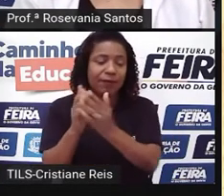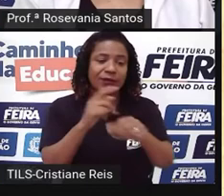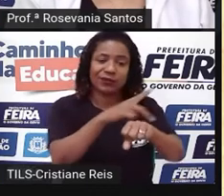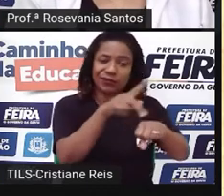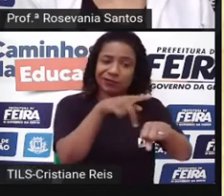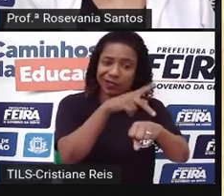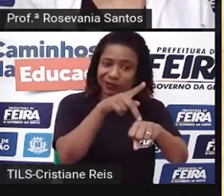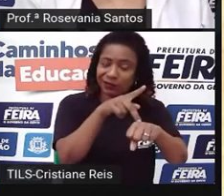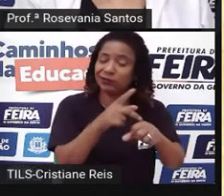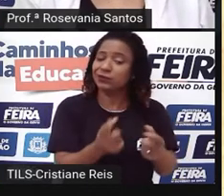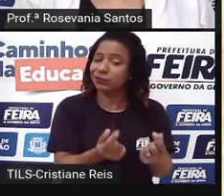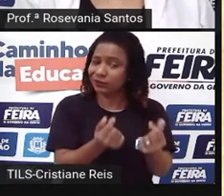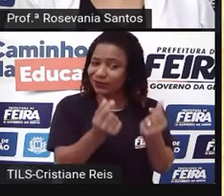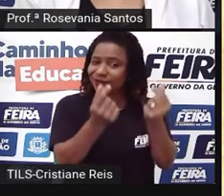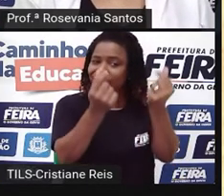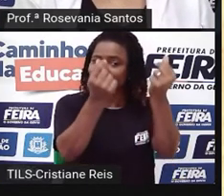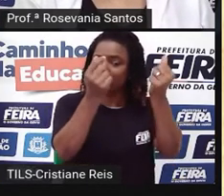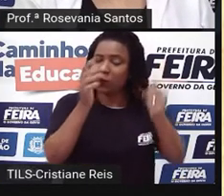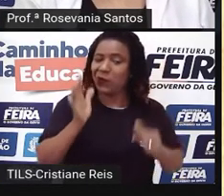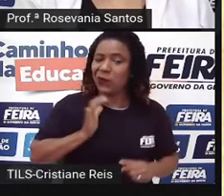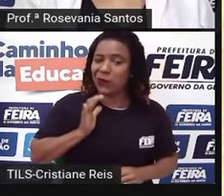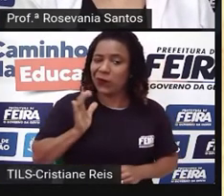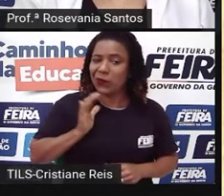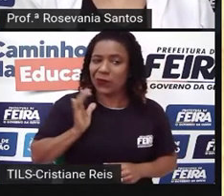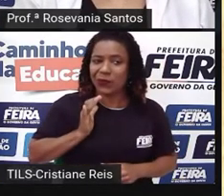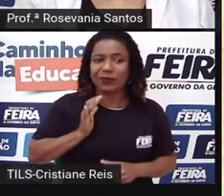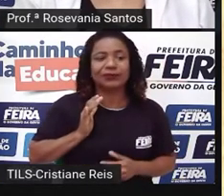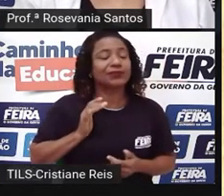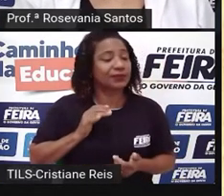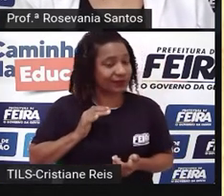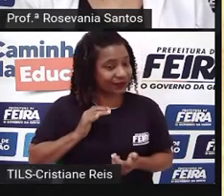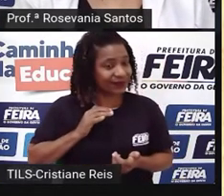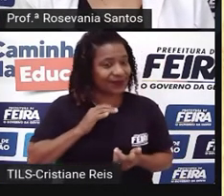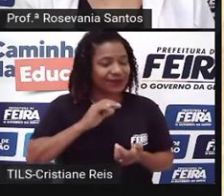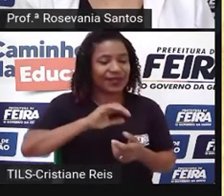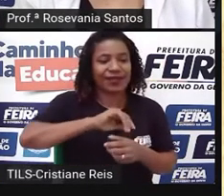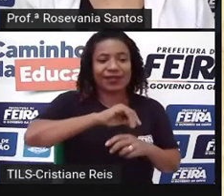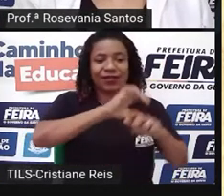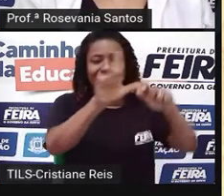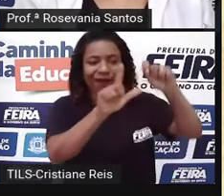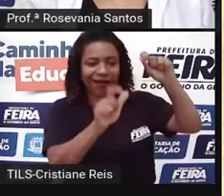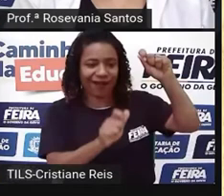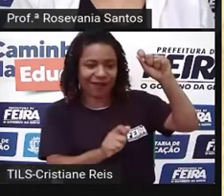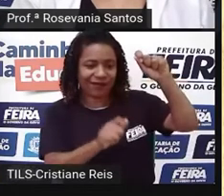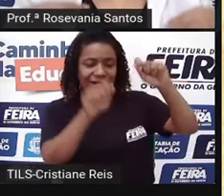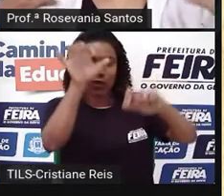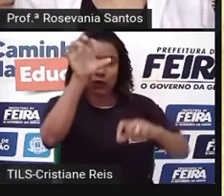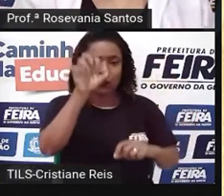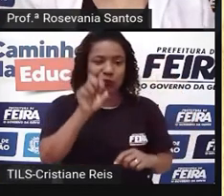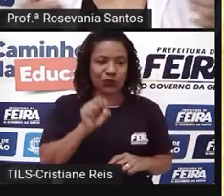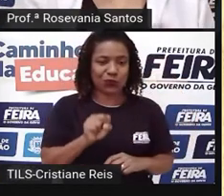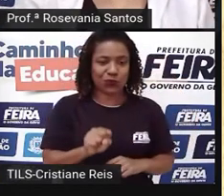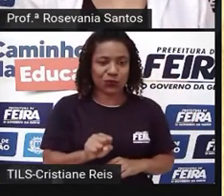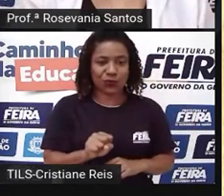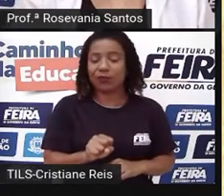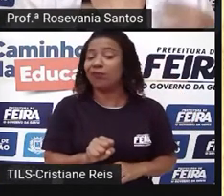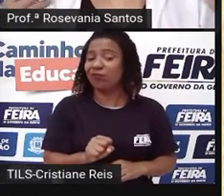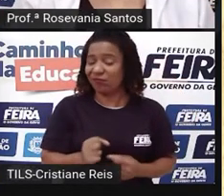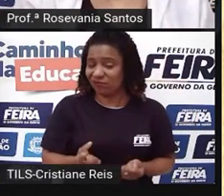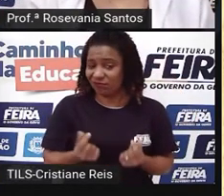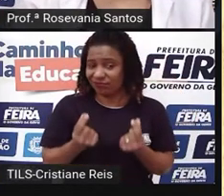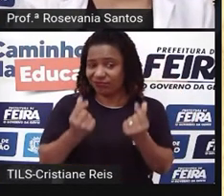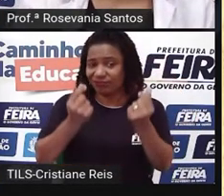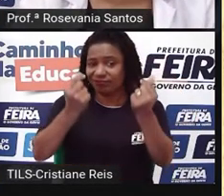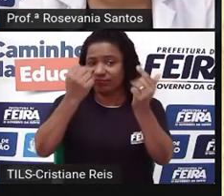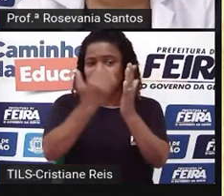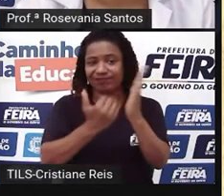é considerado, né, um dos países mais ricos daqui da África subsaariana, e ele está extremamente montado nas